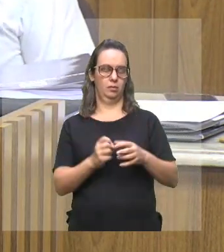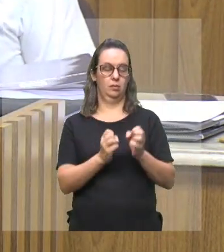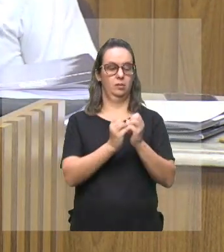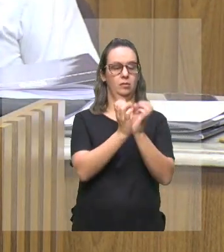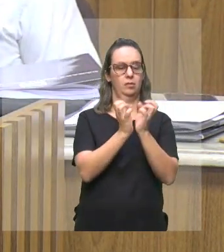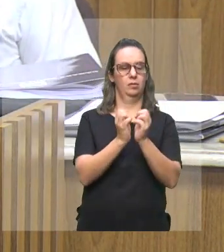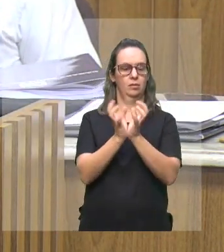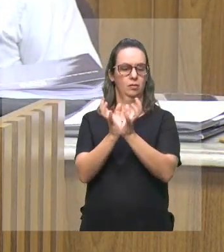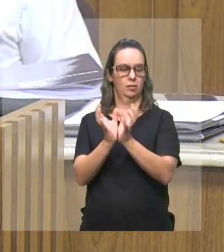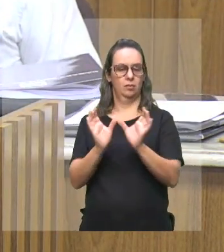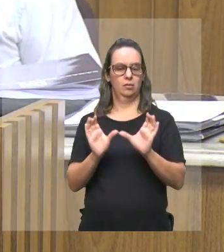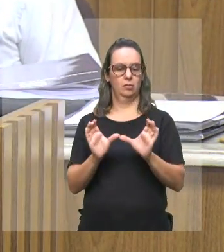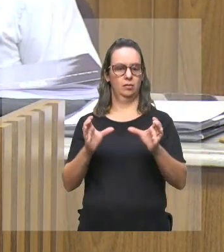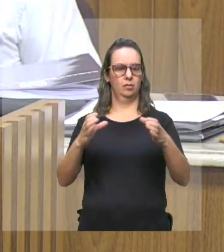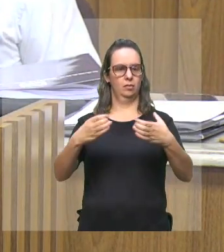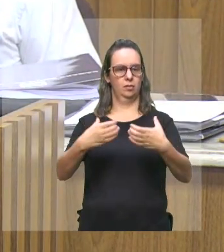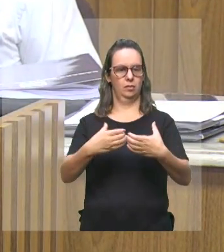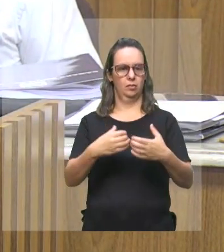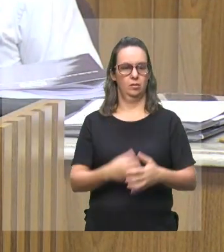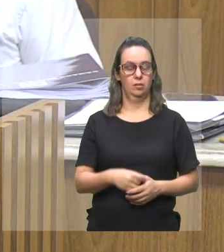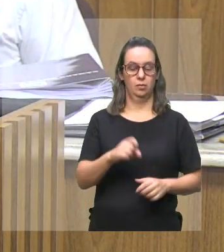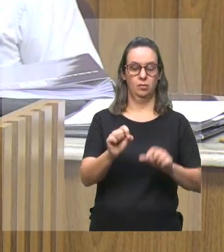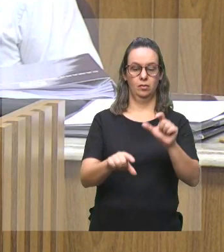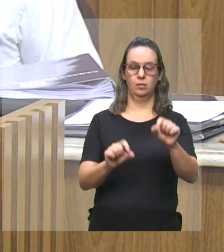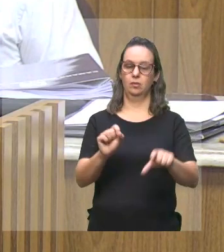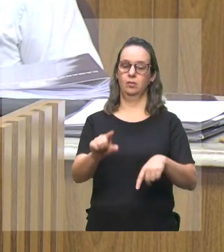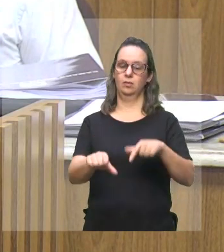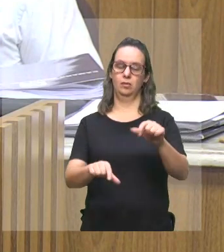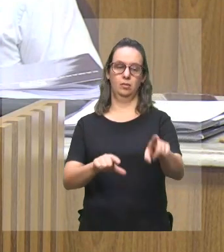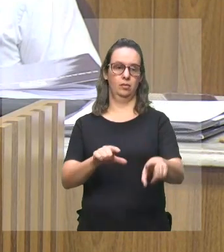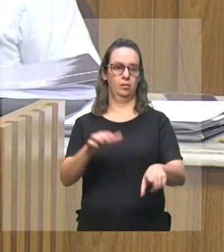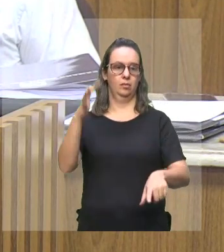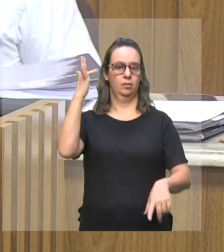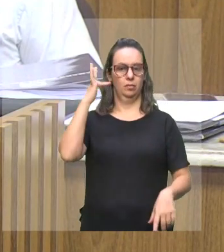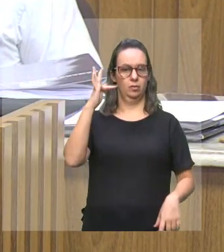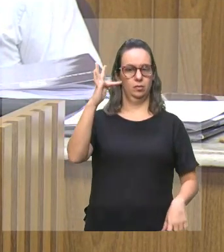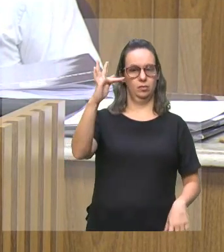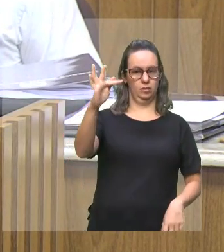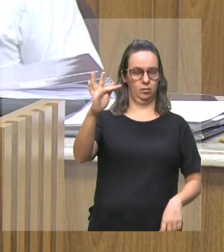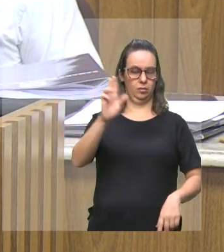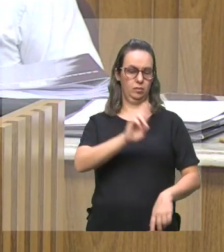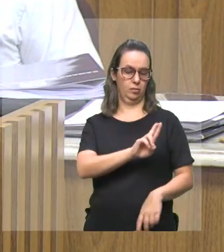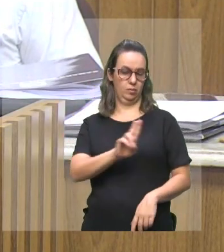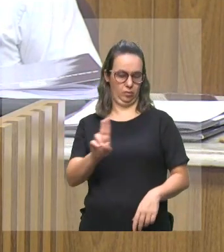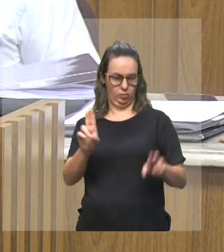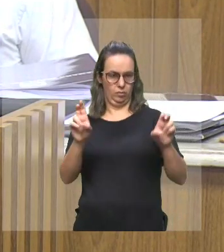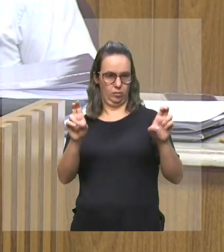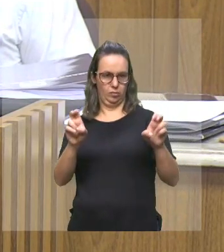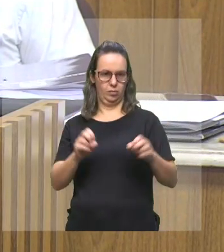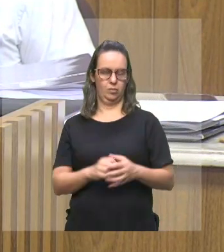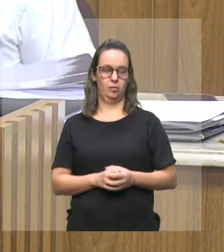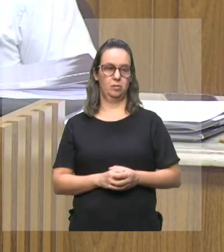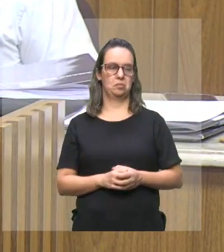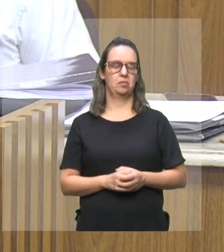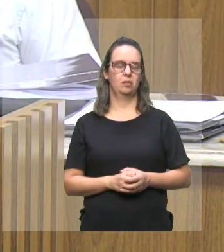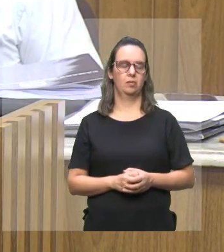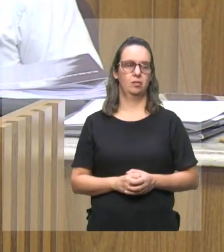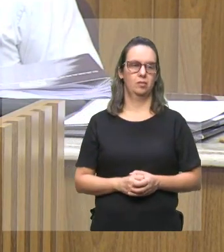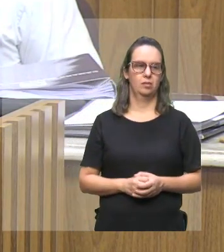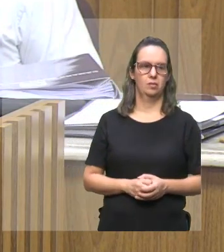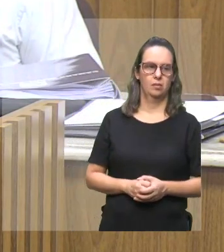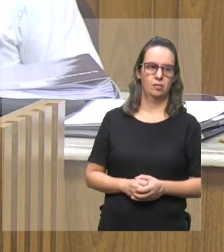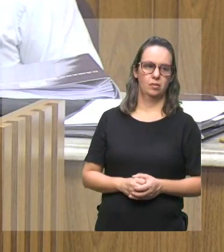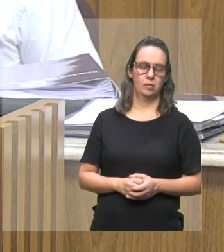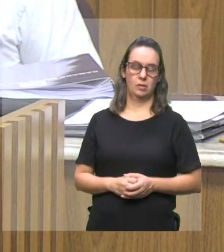o Futuro. Eu gostaria de saber algumas informações, há quanto tempo a horta comunitária Semeando o Futuro está